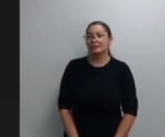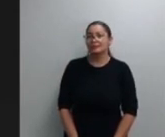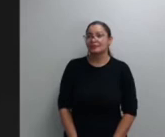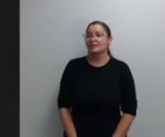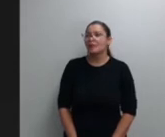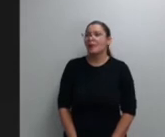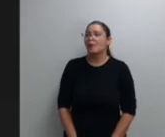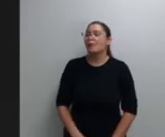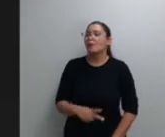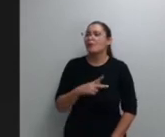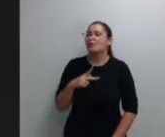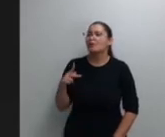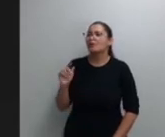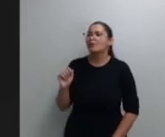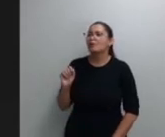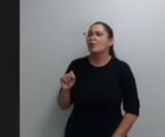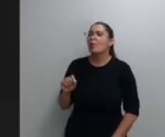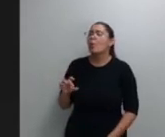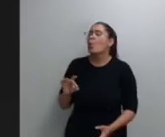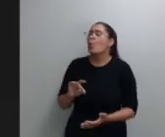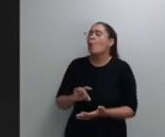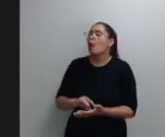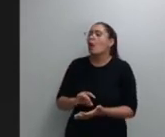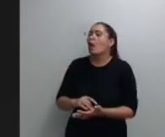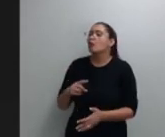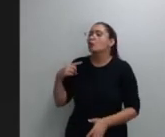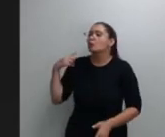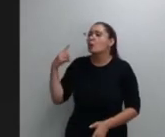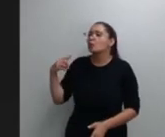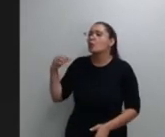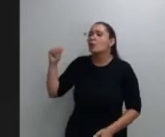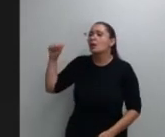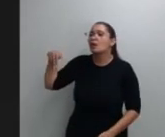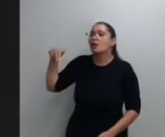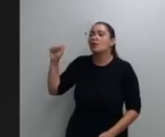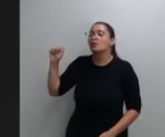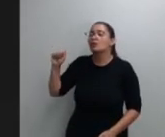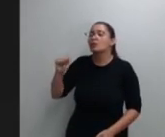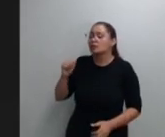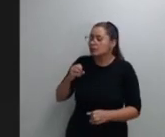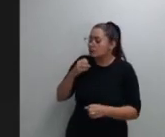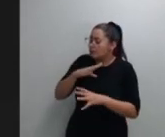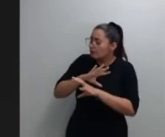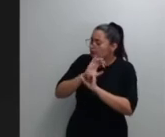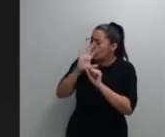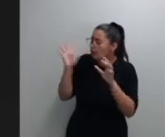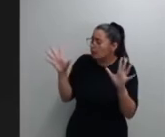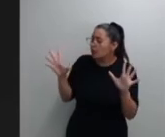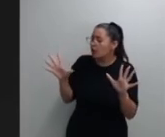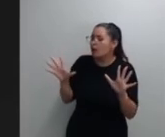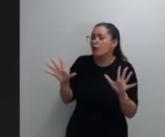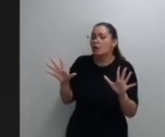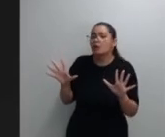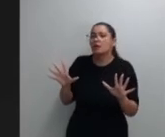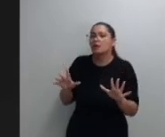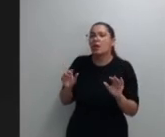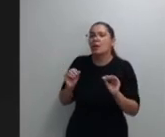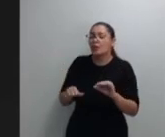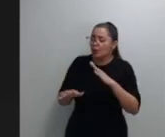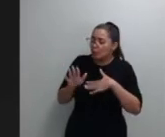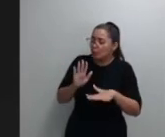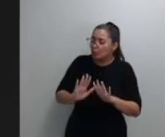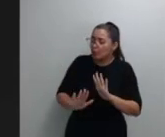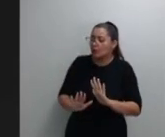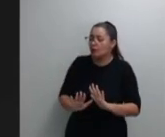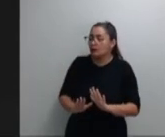se for só de fato porque a doutora Ana também quis fazer o esclarecimento de fato é melhor por hora a gente ficar no